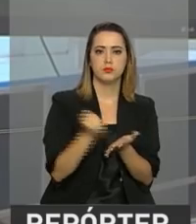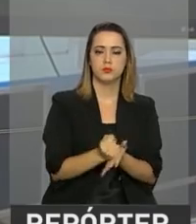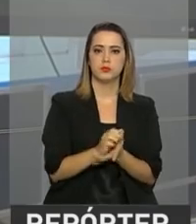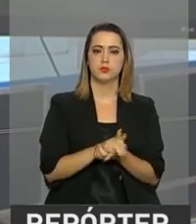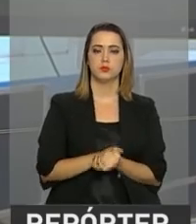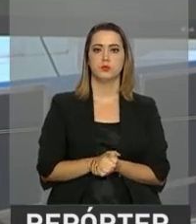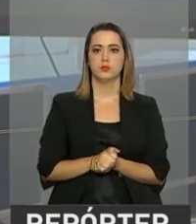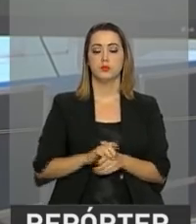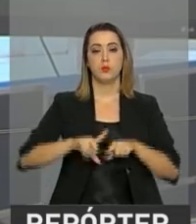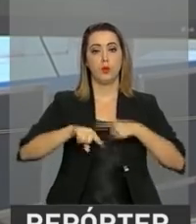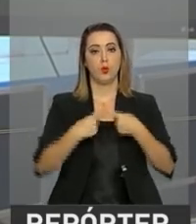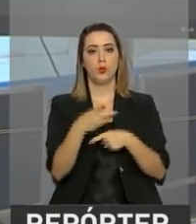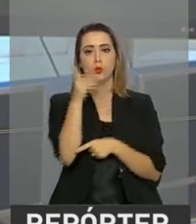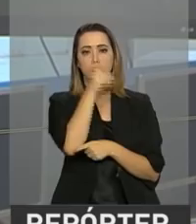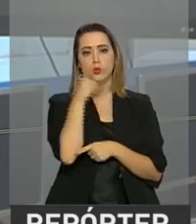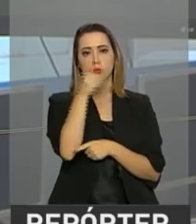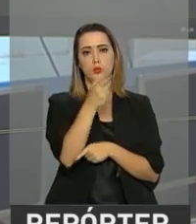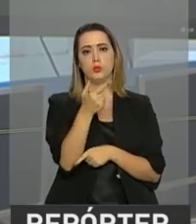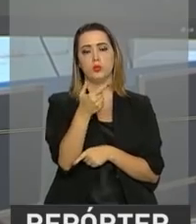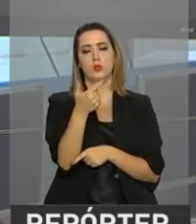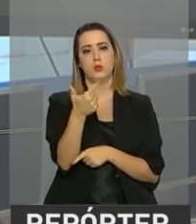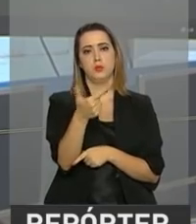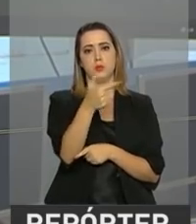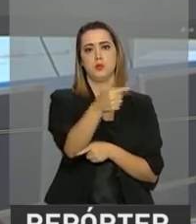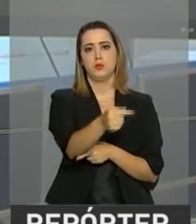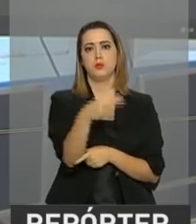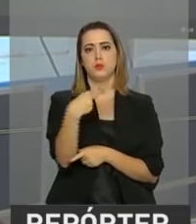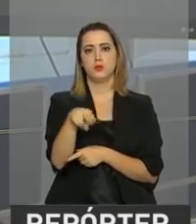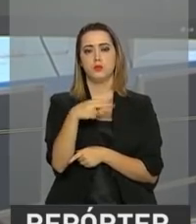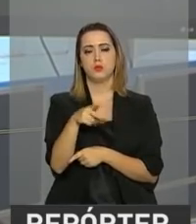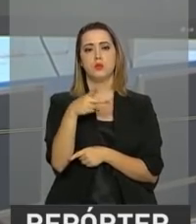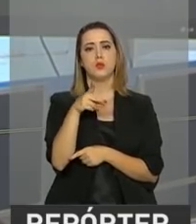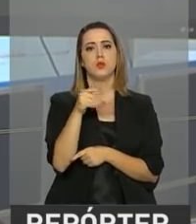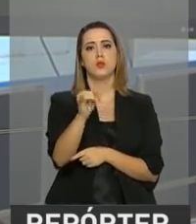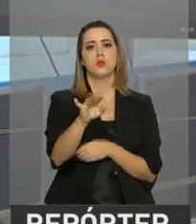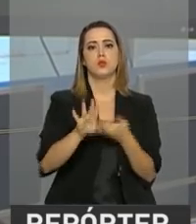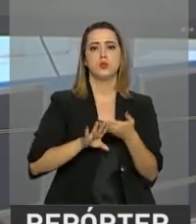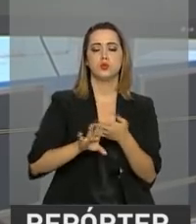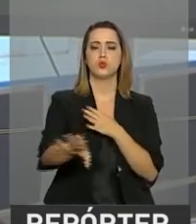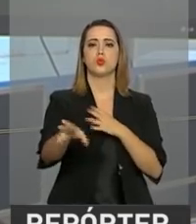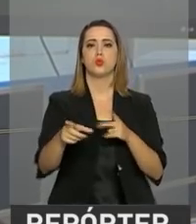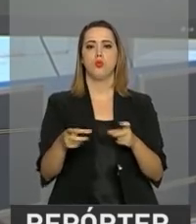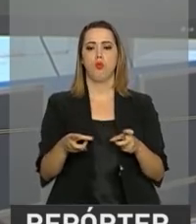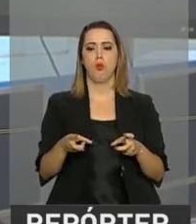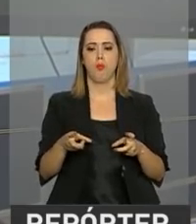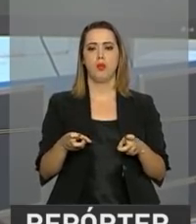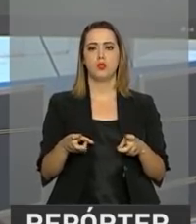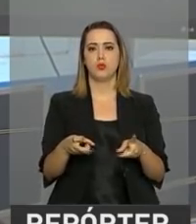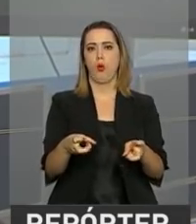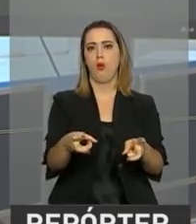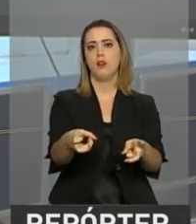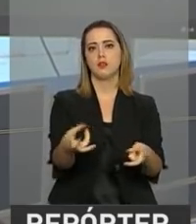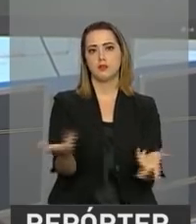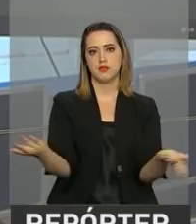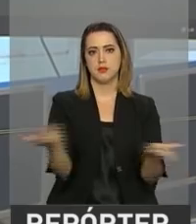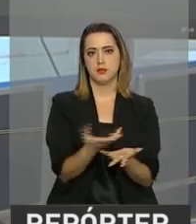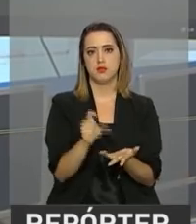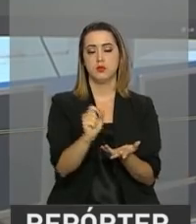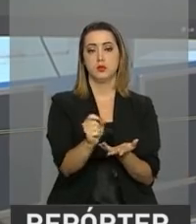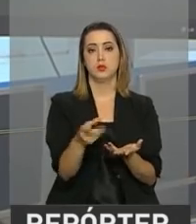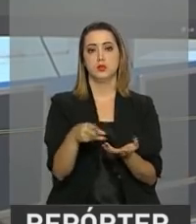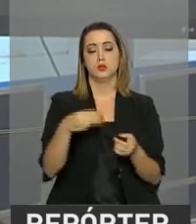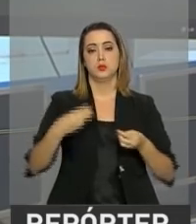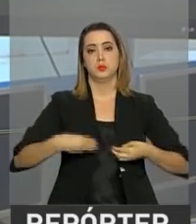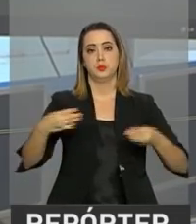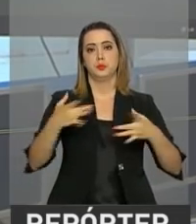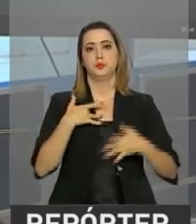contratos o próximo domingo 27 de novembro é o dia nacional de combate ao câncer e hoje o Ministério da Saúde e o instituto nacional do